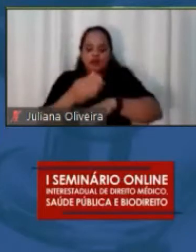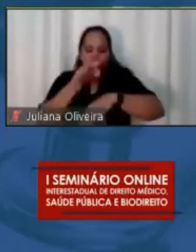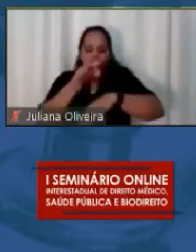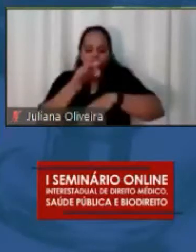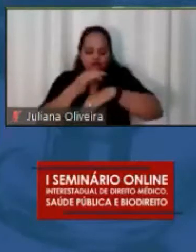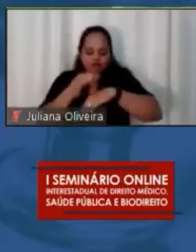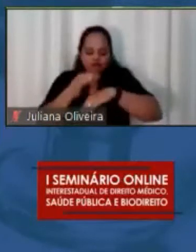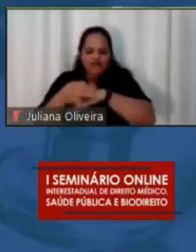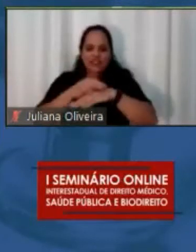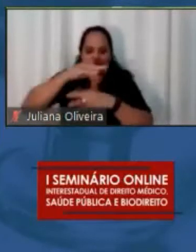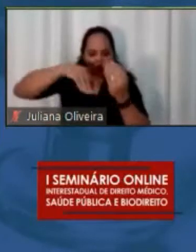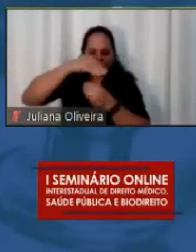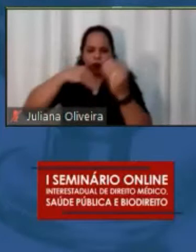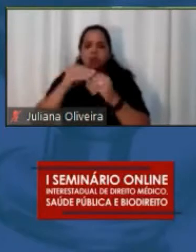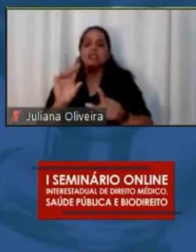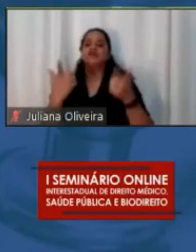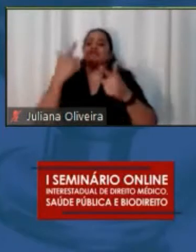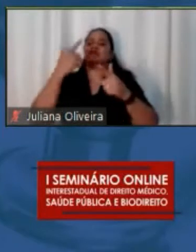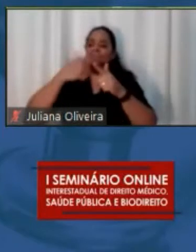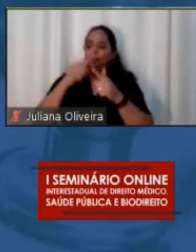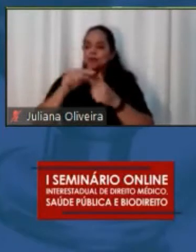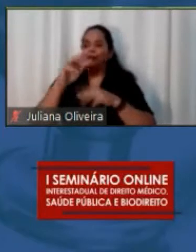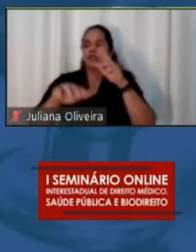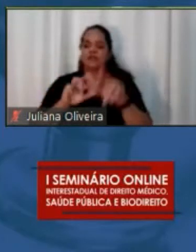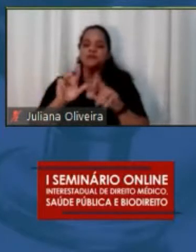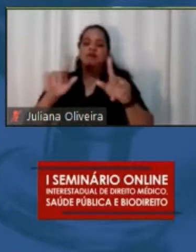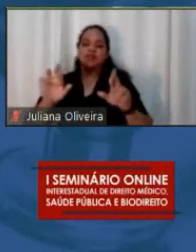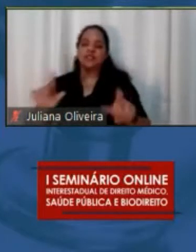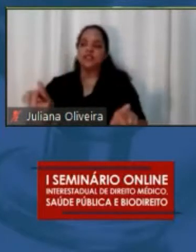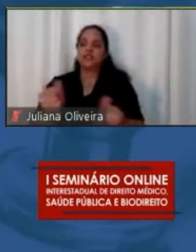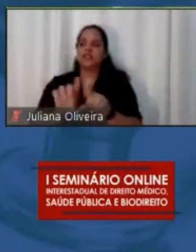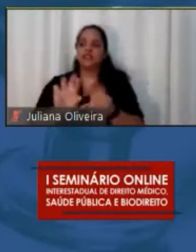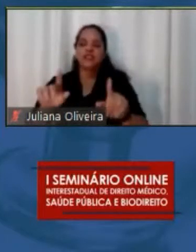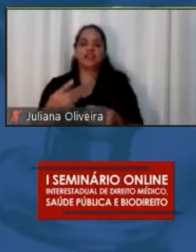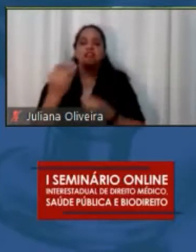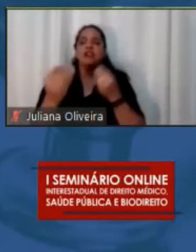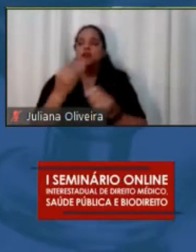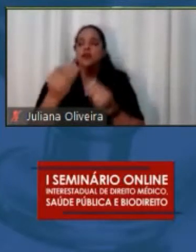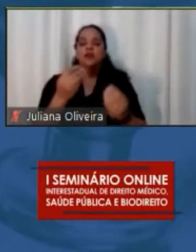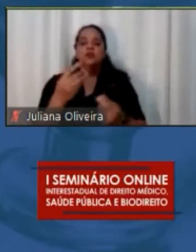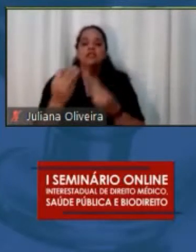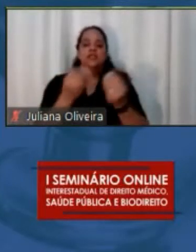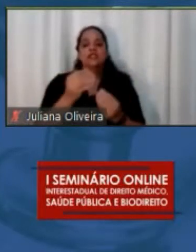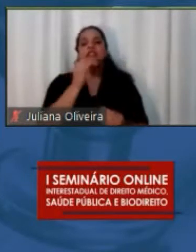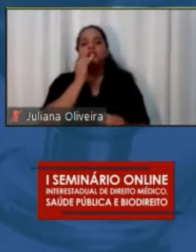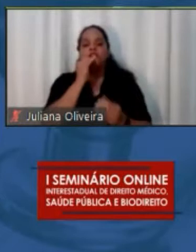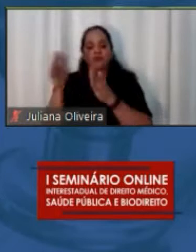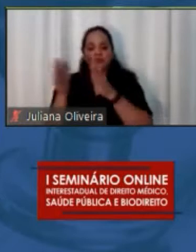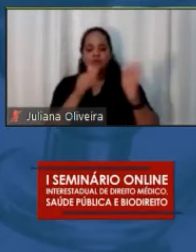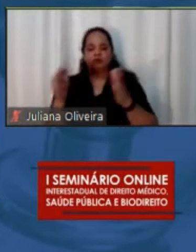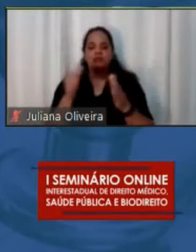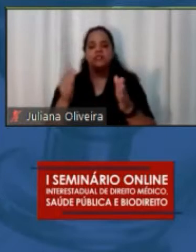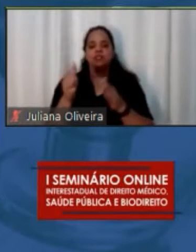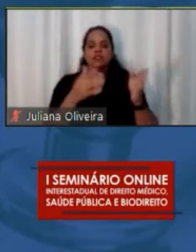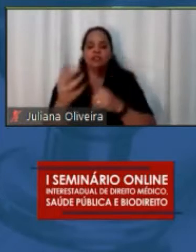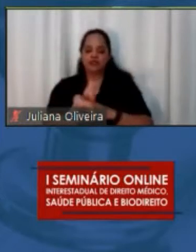resposta imunológica do paciente, fazendo com que esse paciente passe a ter uma imunomodulação da sua resposta inflamatória.